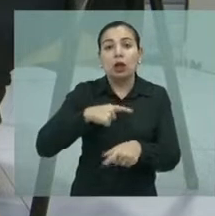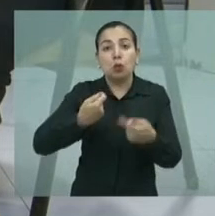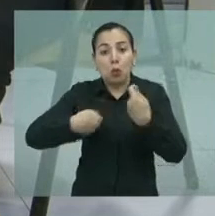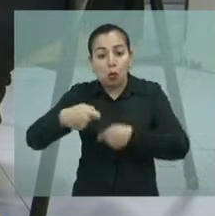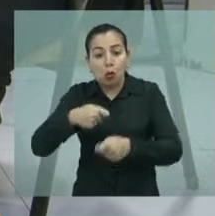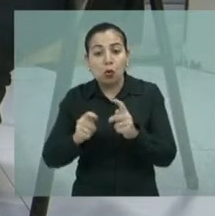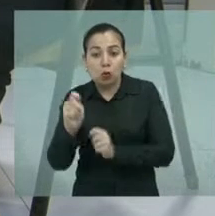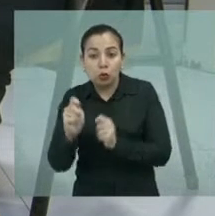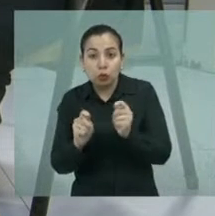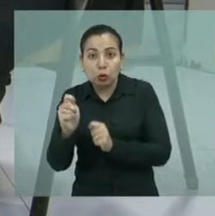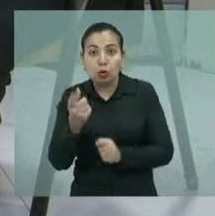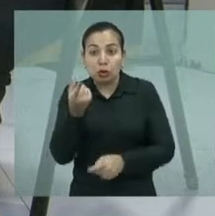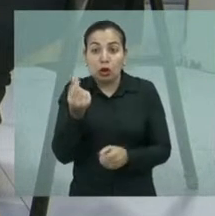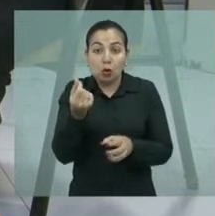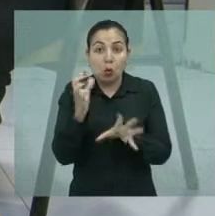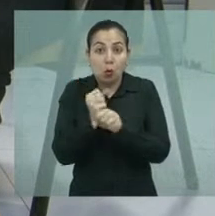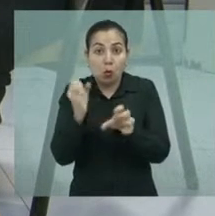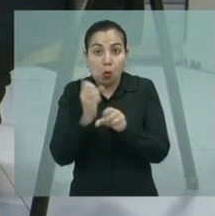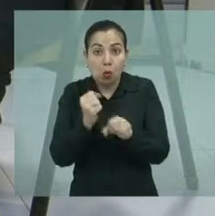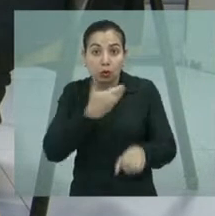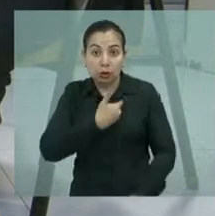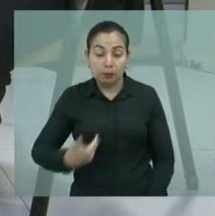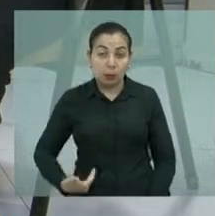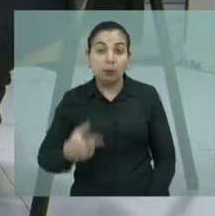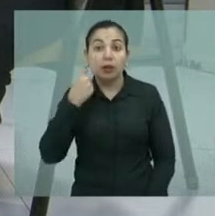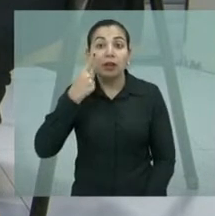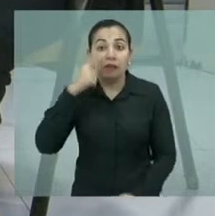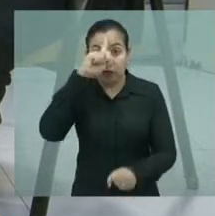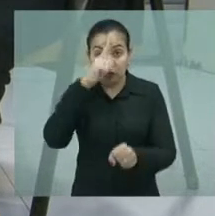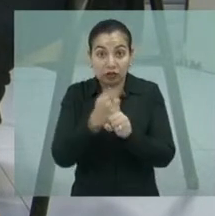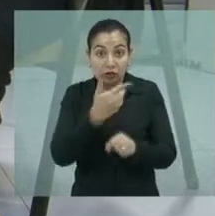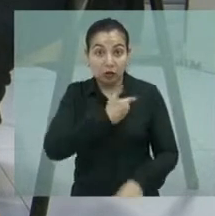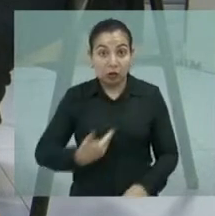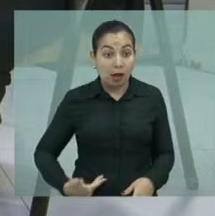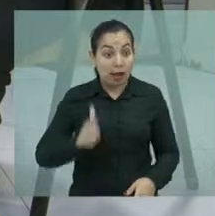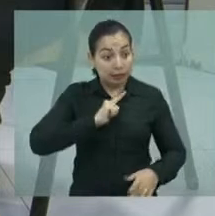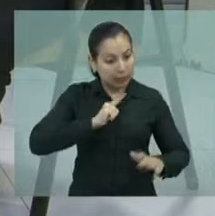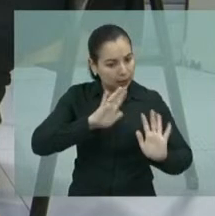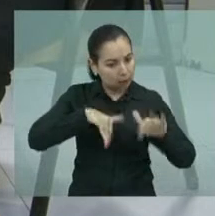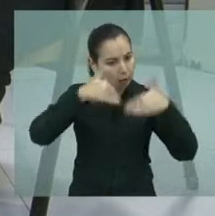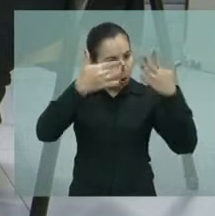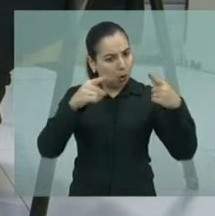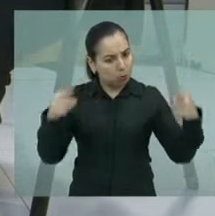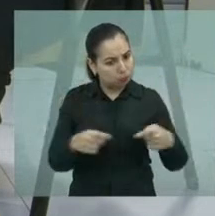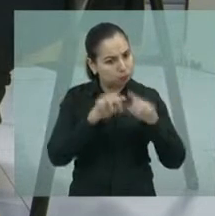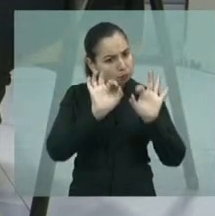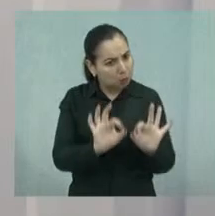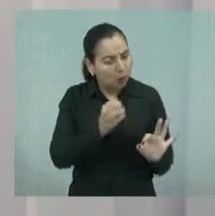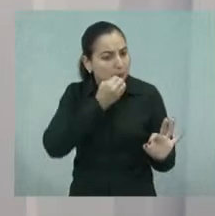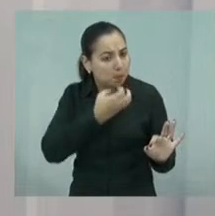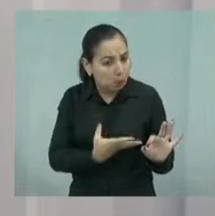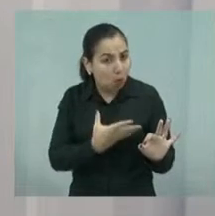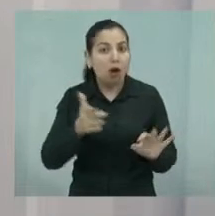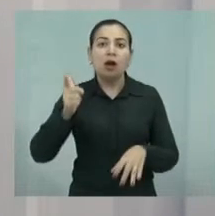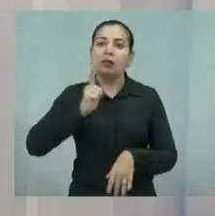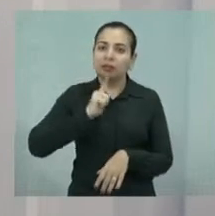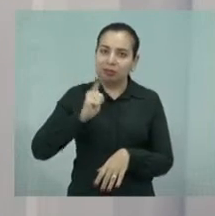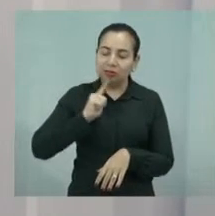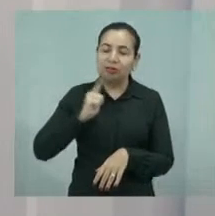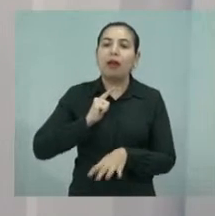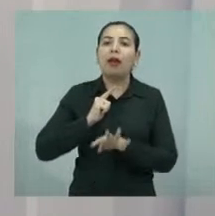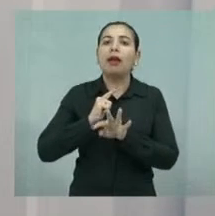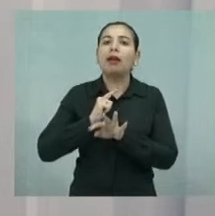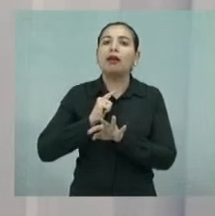contas públicas em enxergar que a gestão pública estando bem desenvolvida, o tribunal terá um trabalho